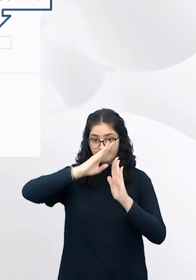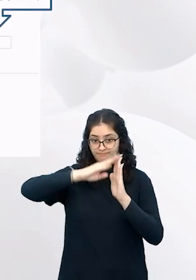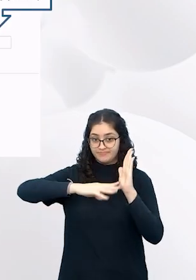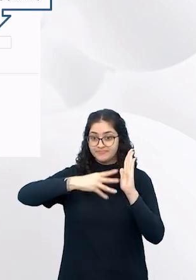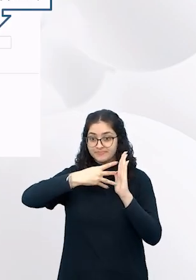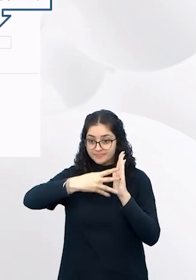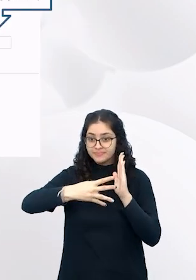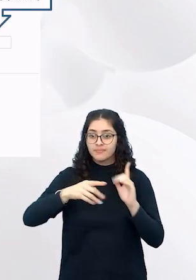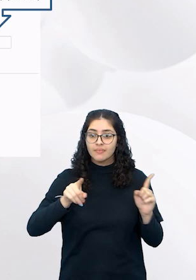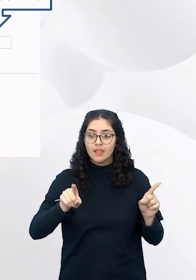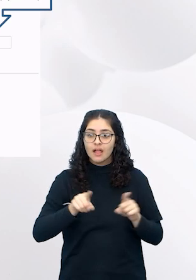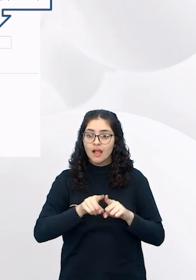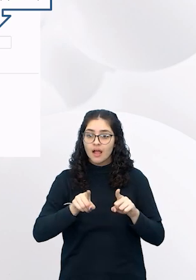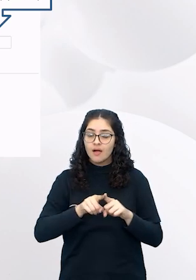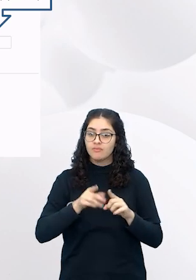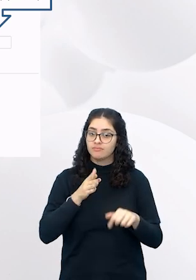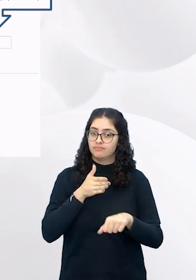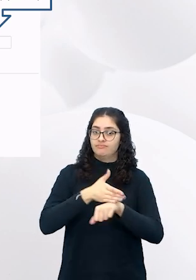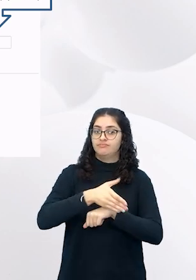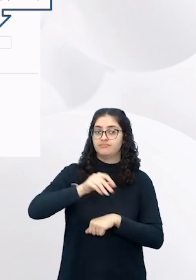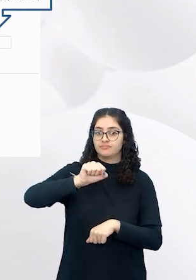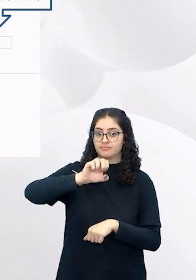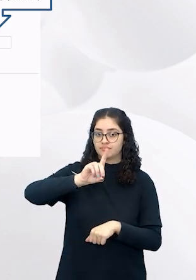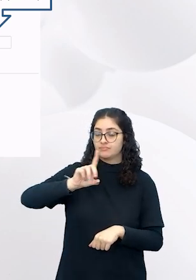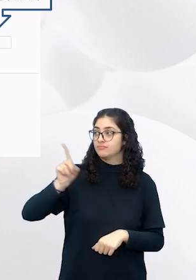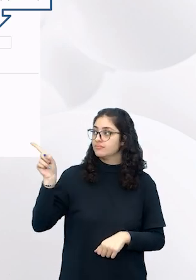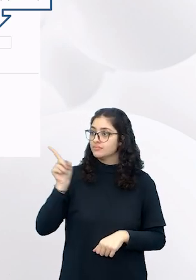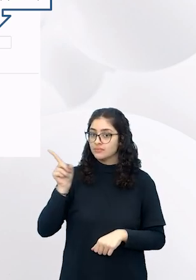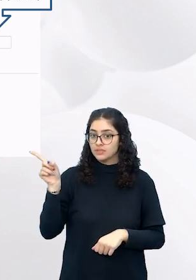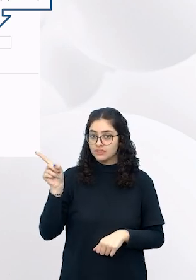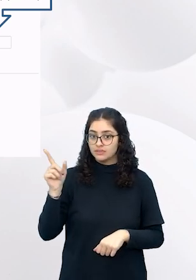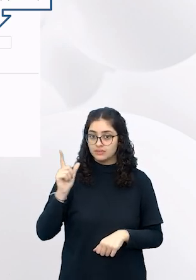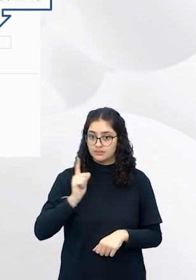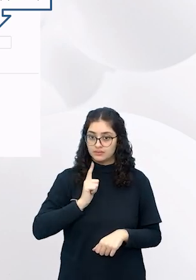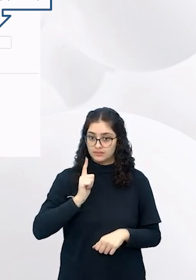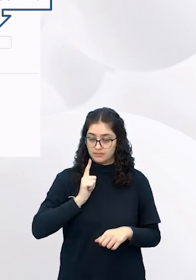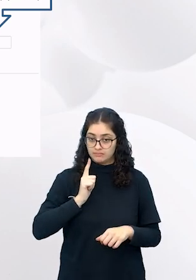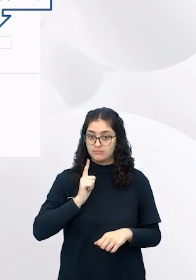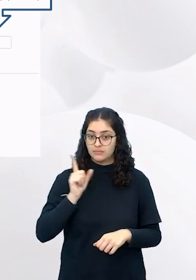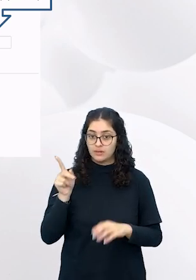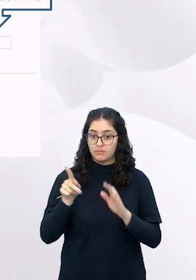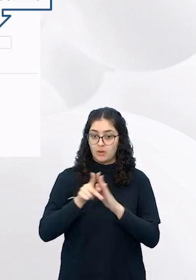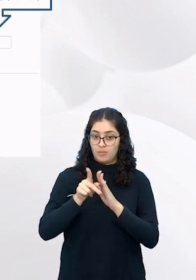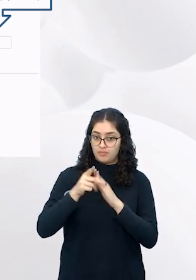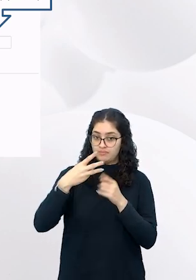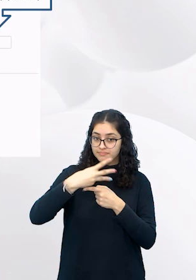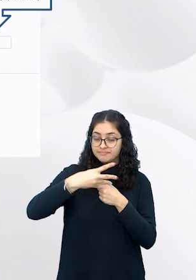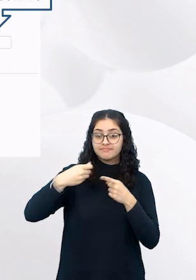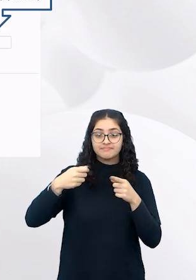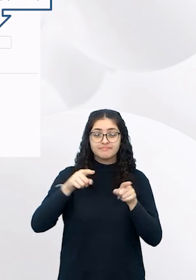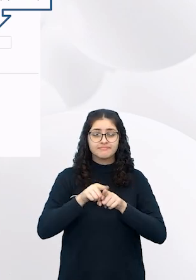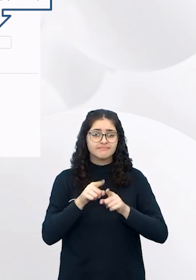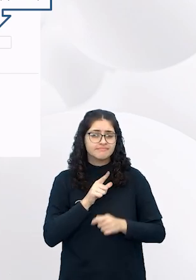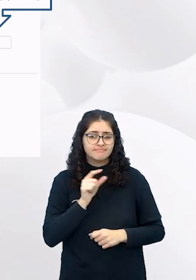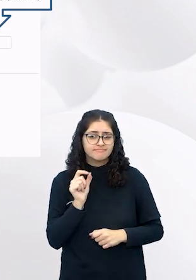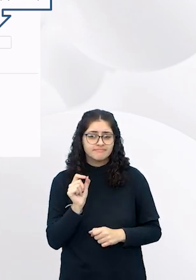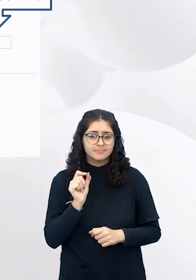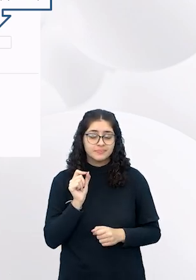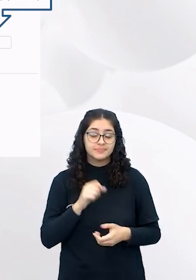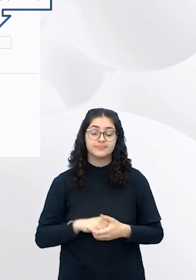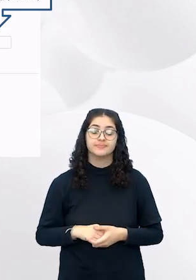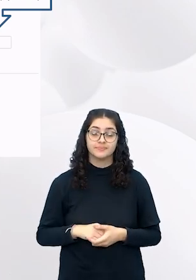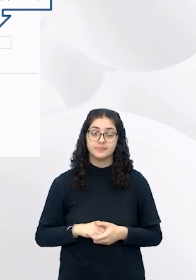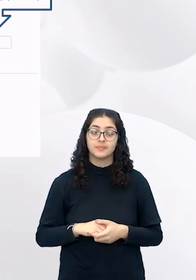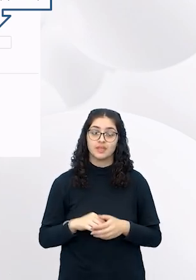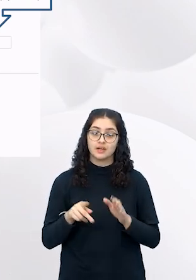acessar a sede lá na mesma barra vertical de menu da EFAP. Também tem lá, então, o